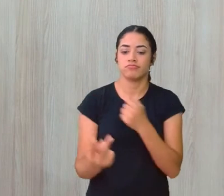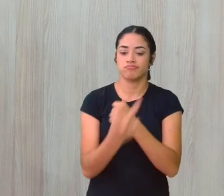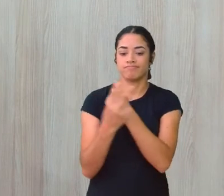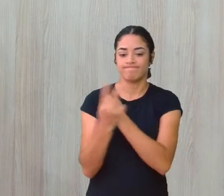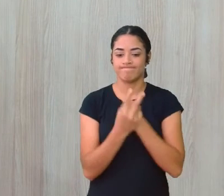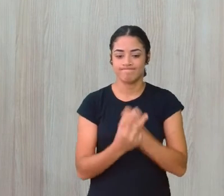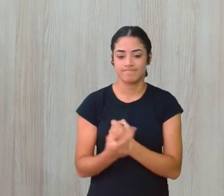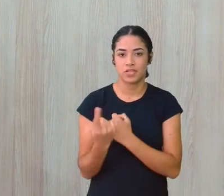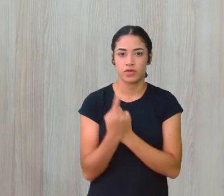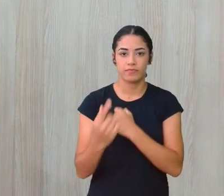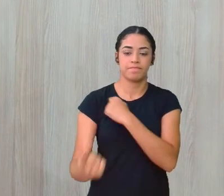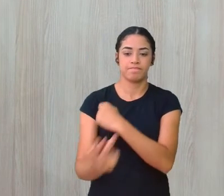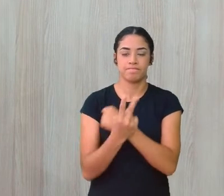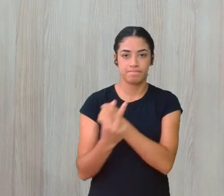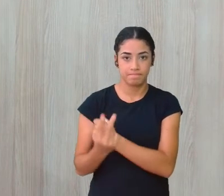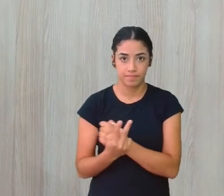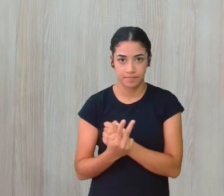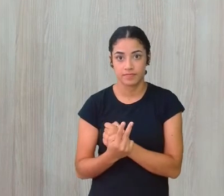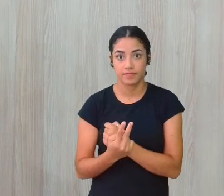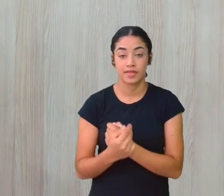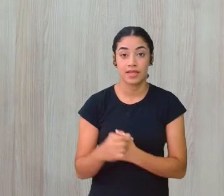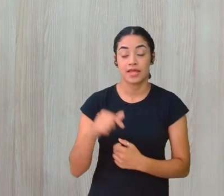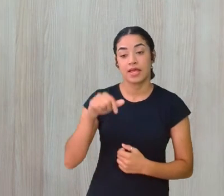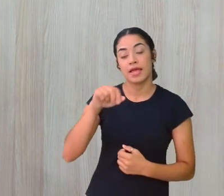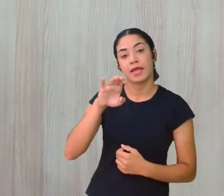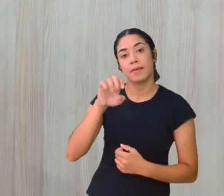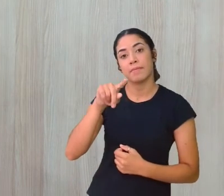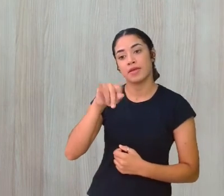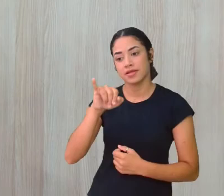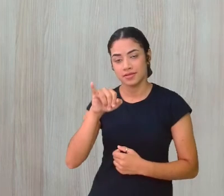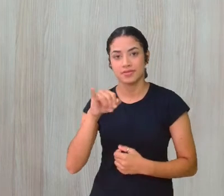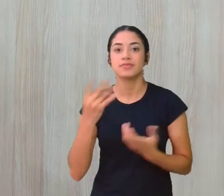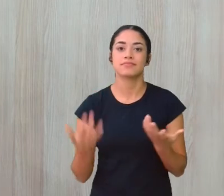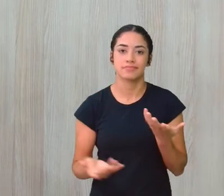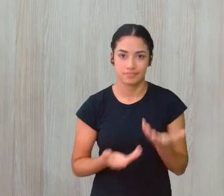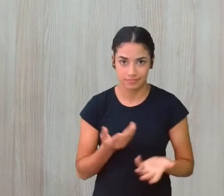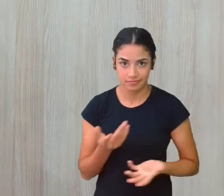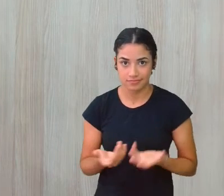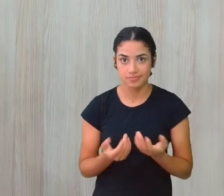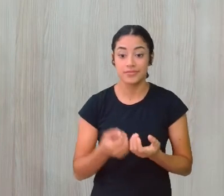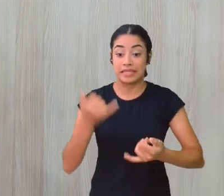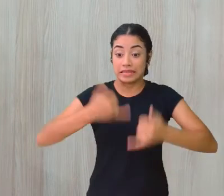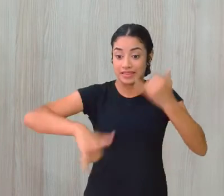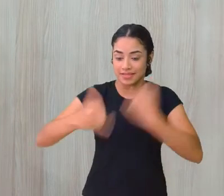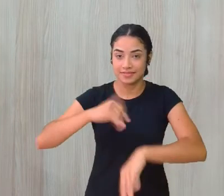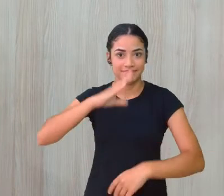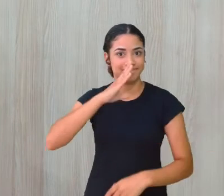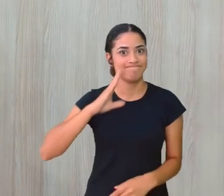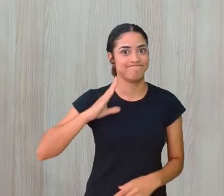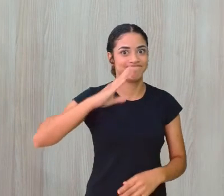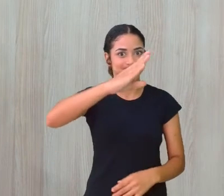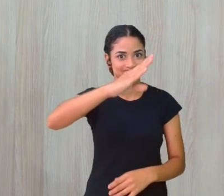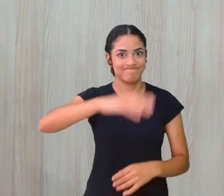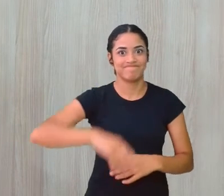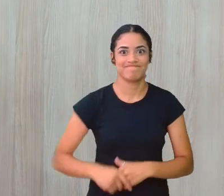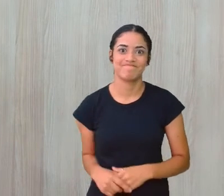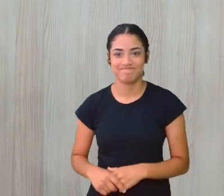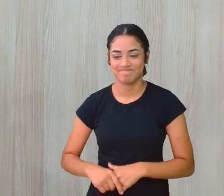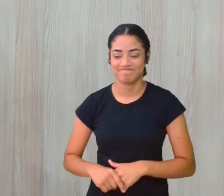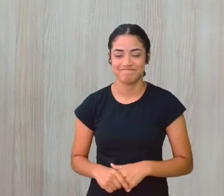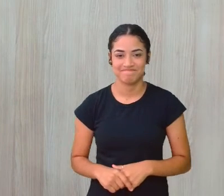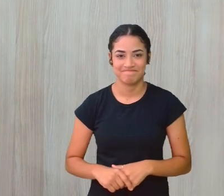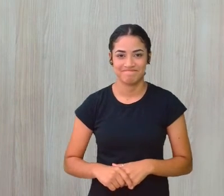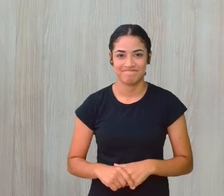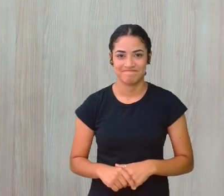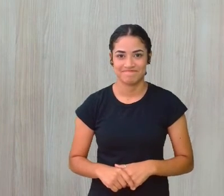proteção individual e principalmente para quem vai trabalhar com alta tensão, requer equipamento de proteção individual especial.